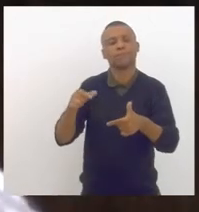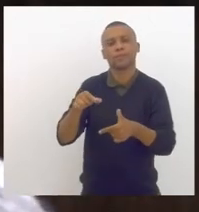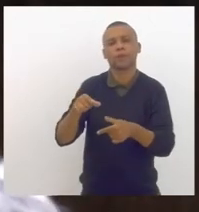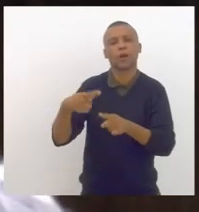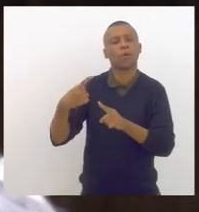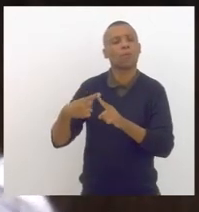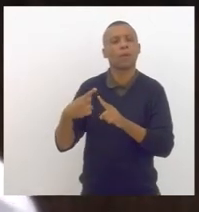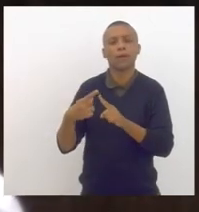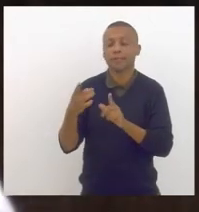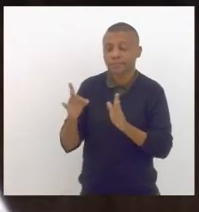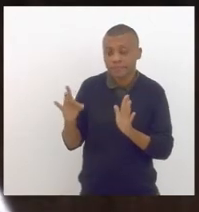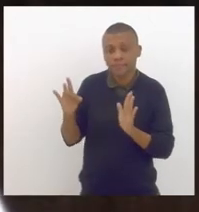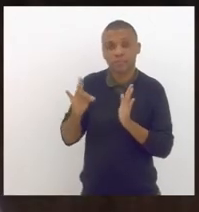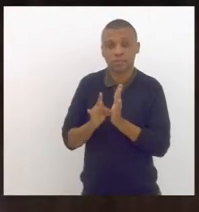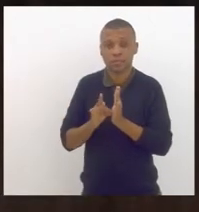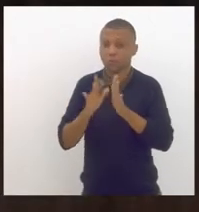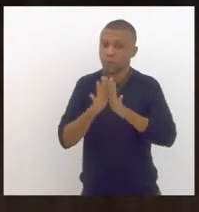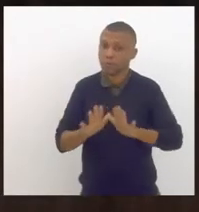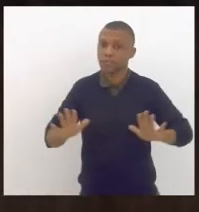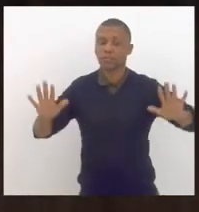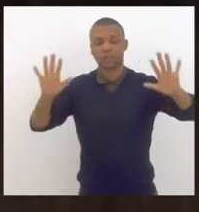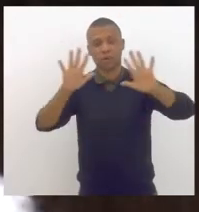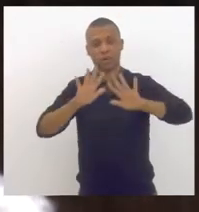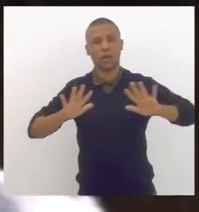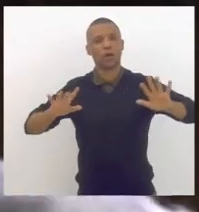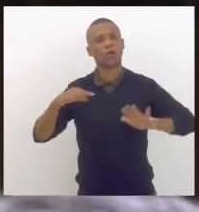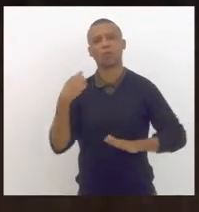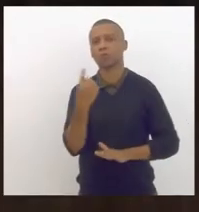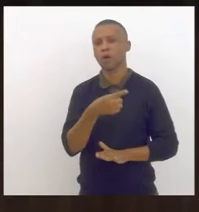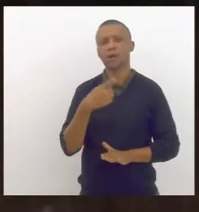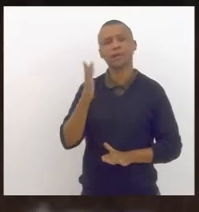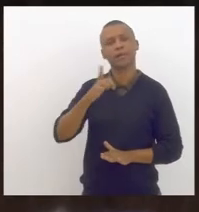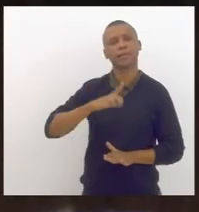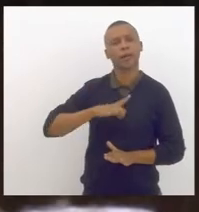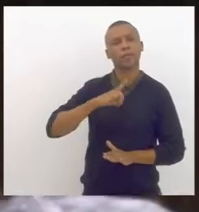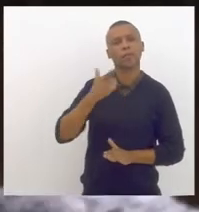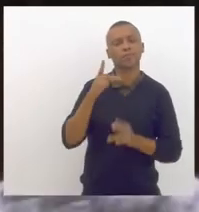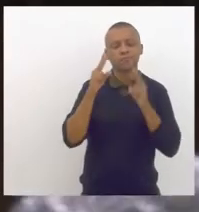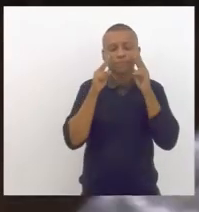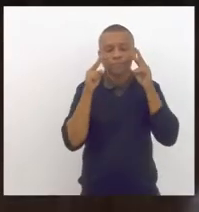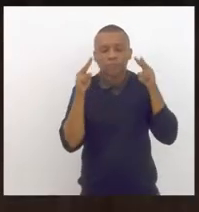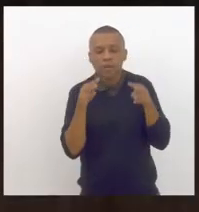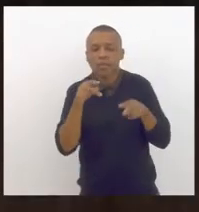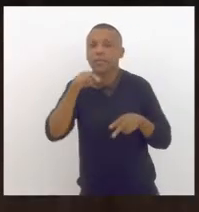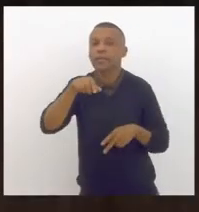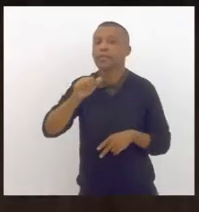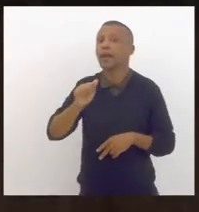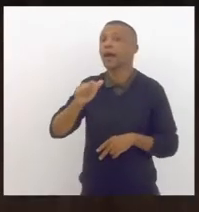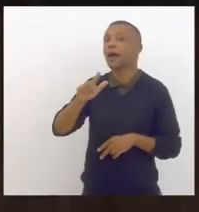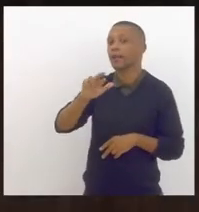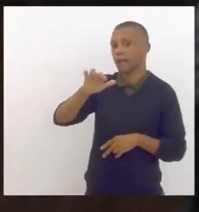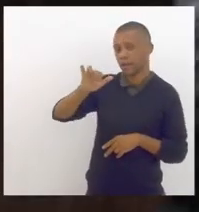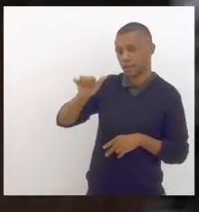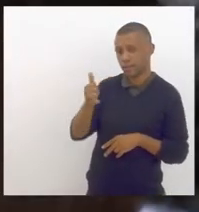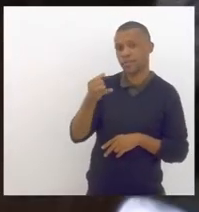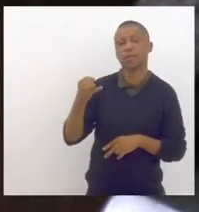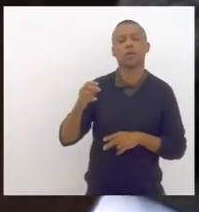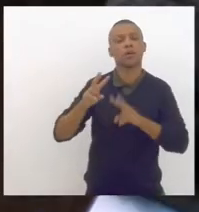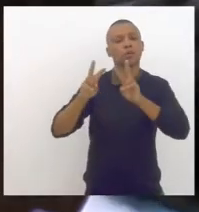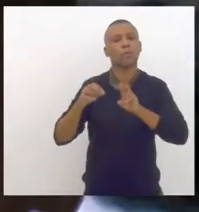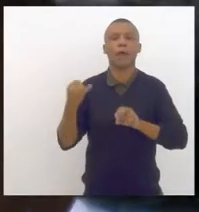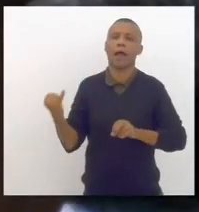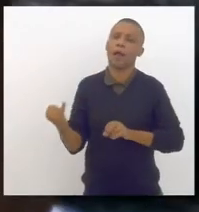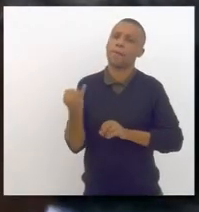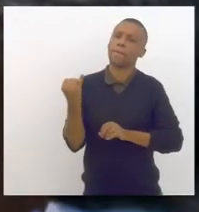modo geral, nós aqui já temos um amplo reconhecimento na Alerj da importância